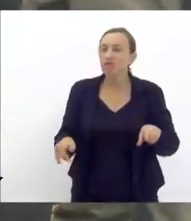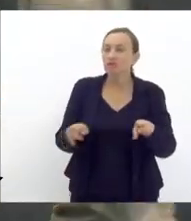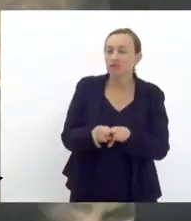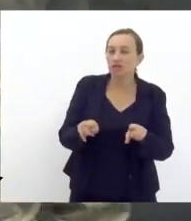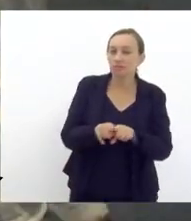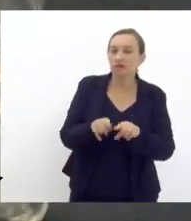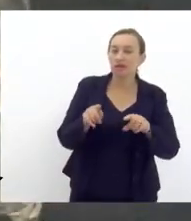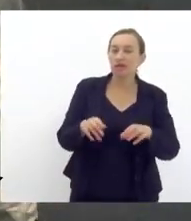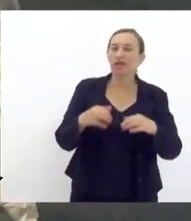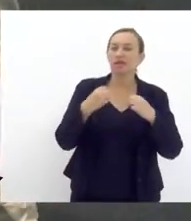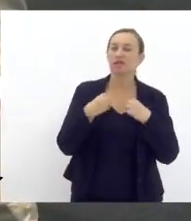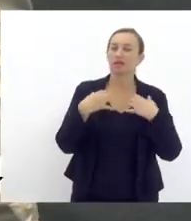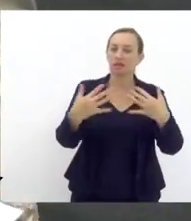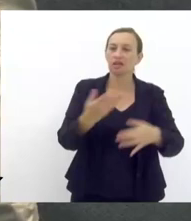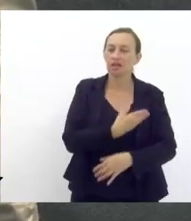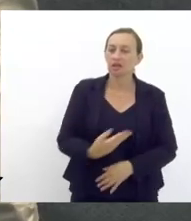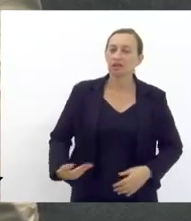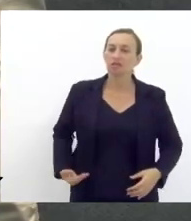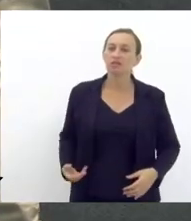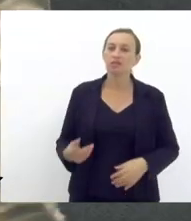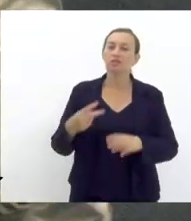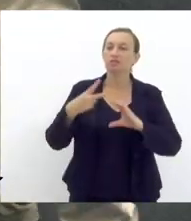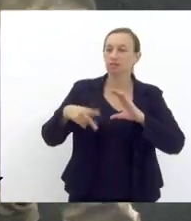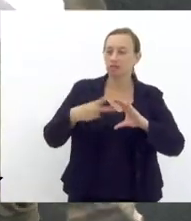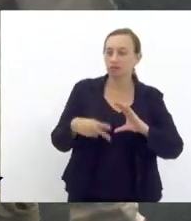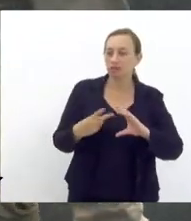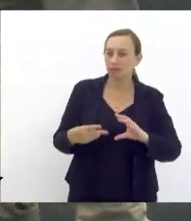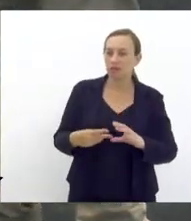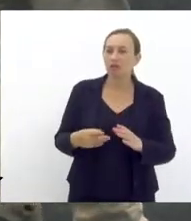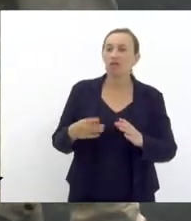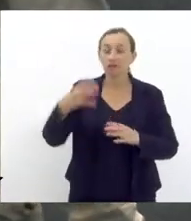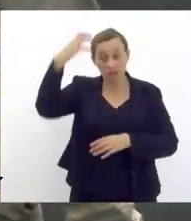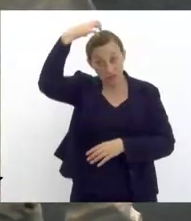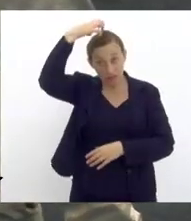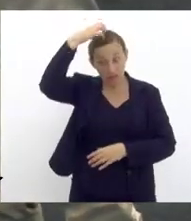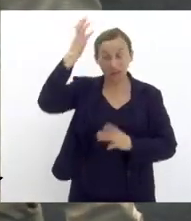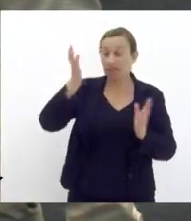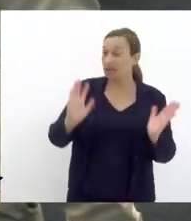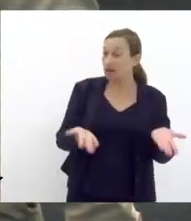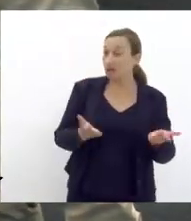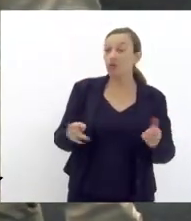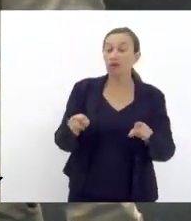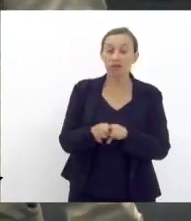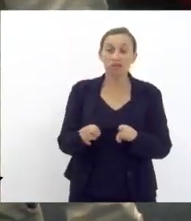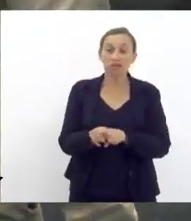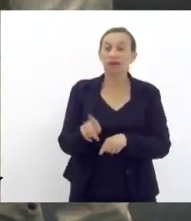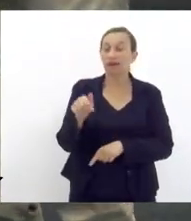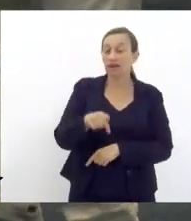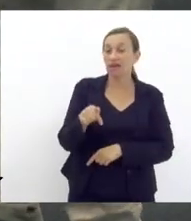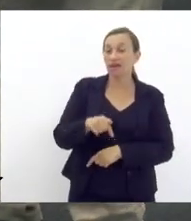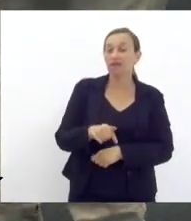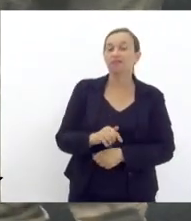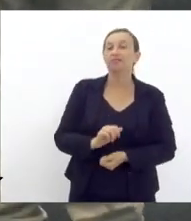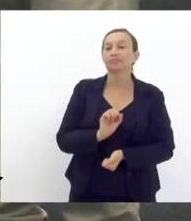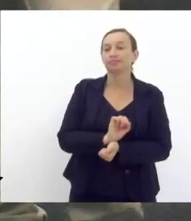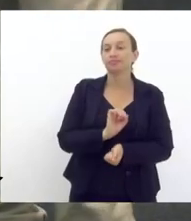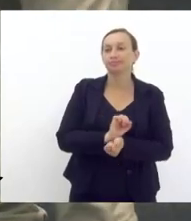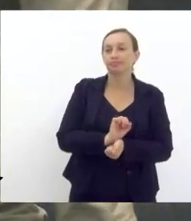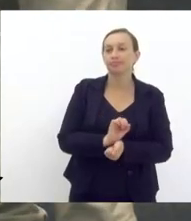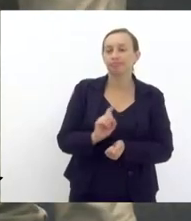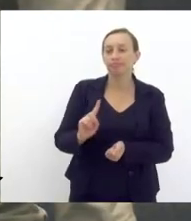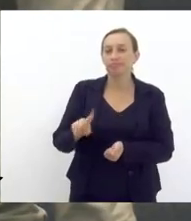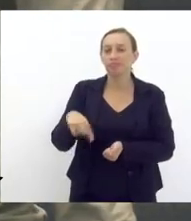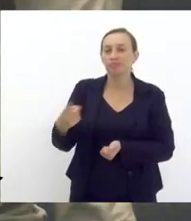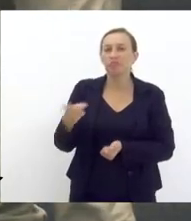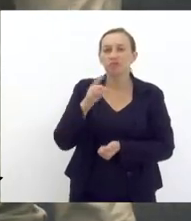no município na Câmara Municipal de Angra dos Reis e agora nós aguardamos aqui também né a próxima